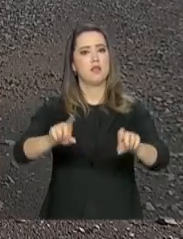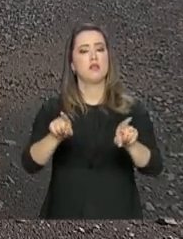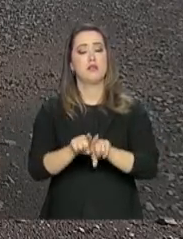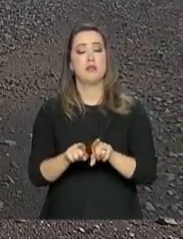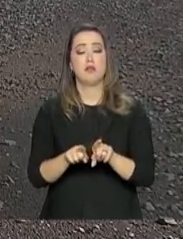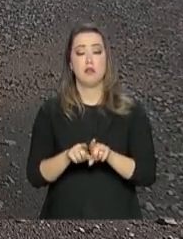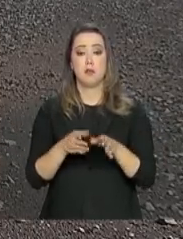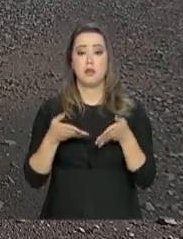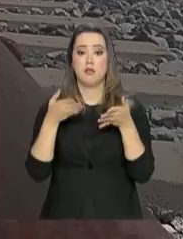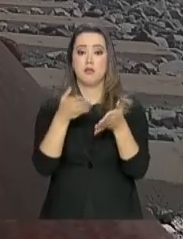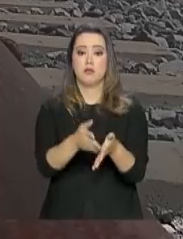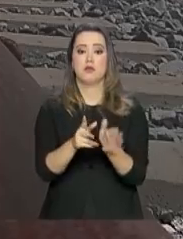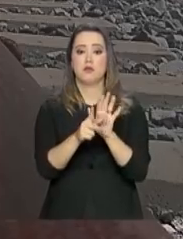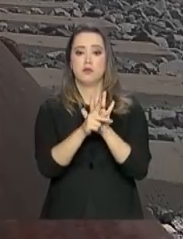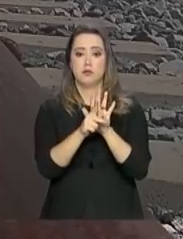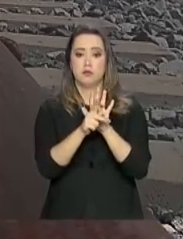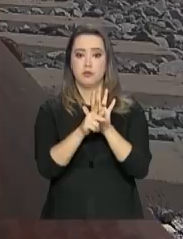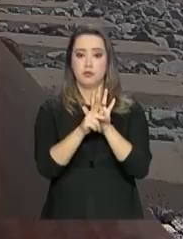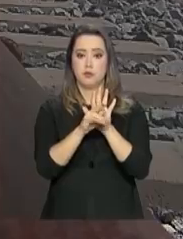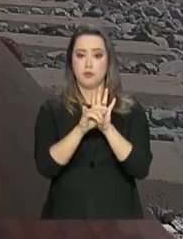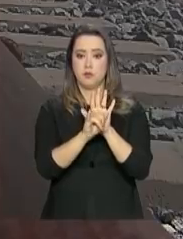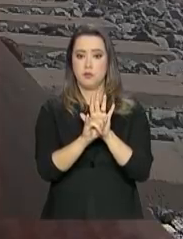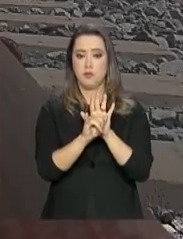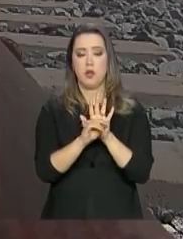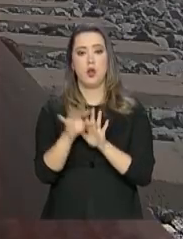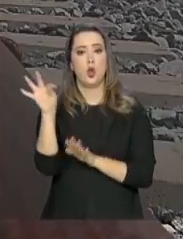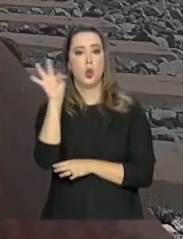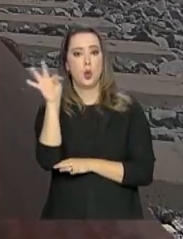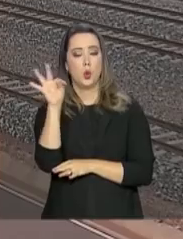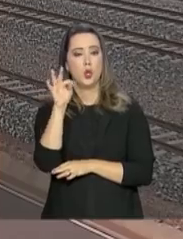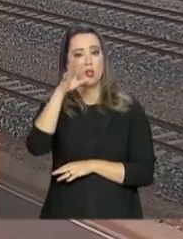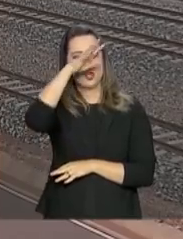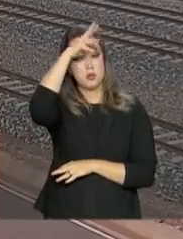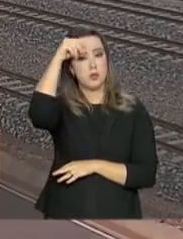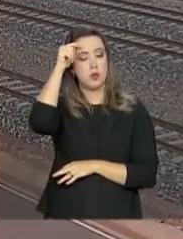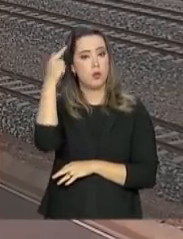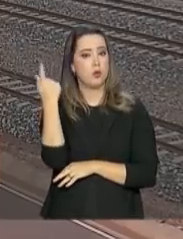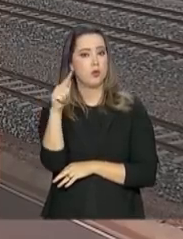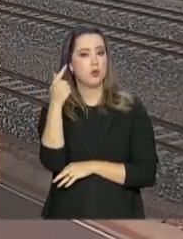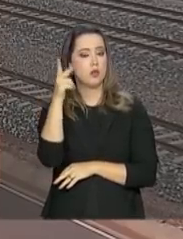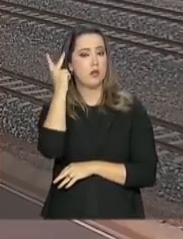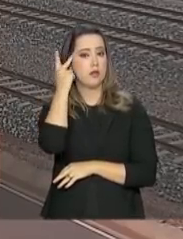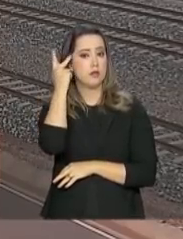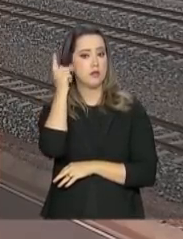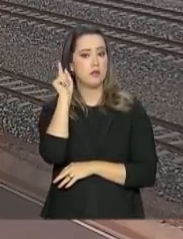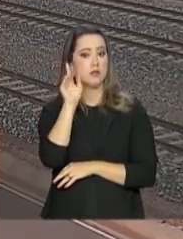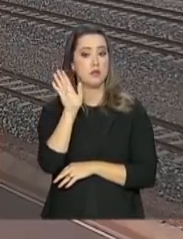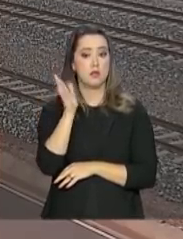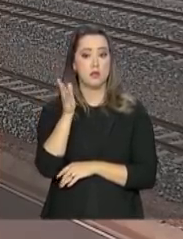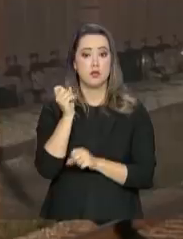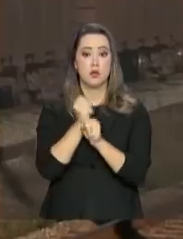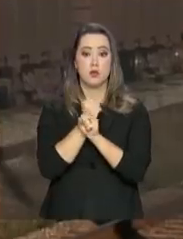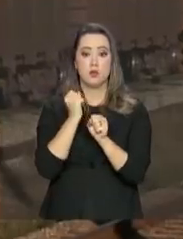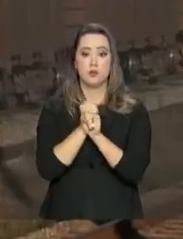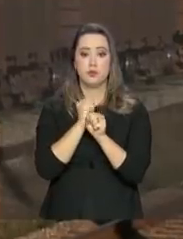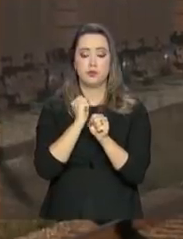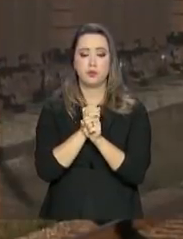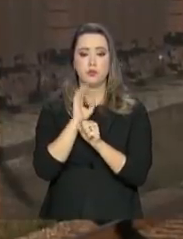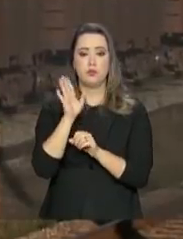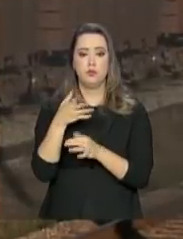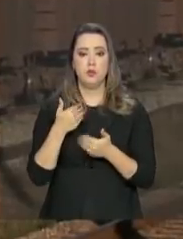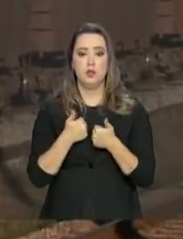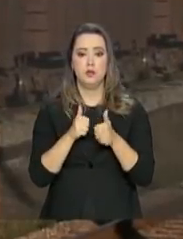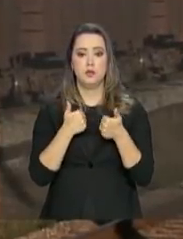1.500 quilômetros de extensão ligando tocantins mato grosso goiás e são paulo e já construída ela vai